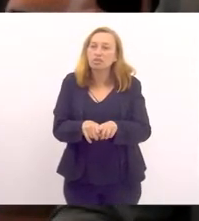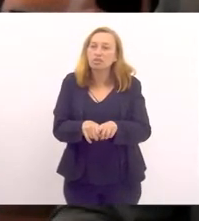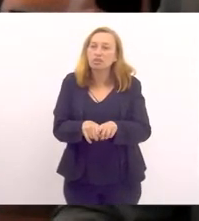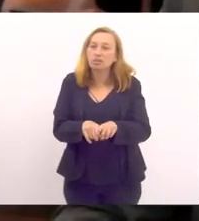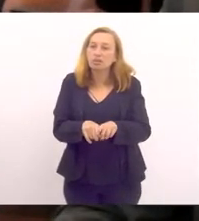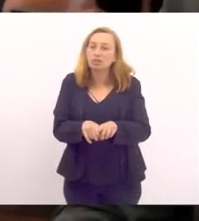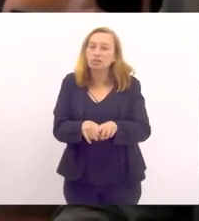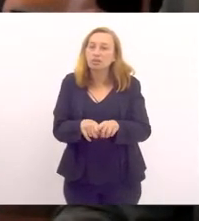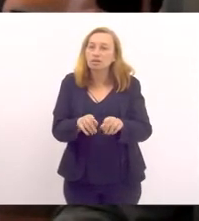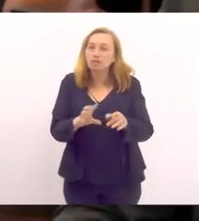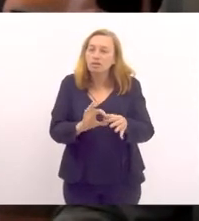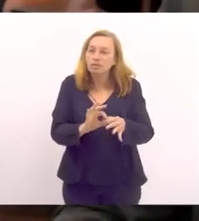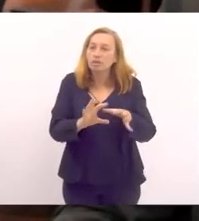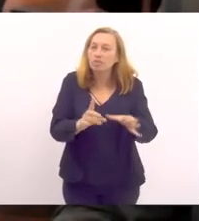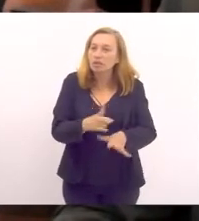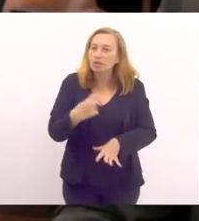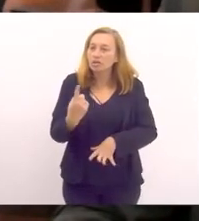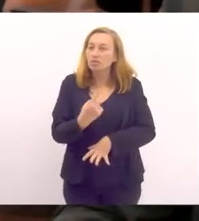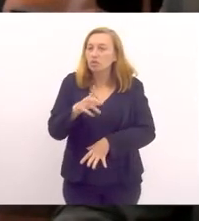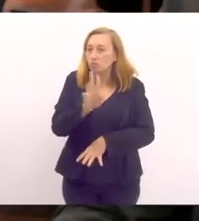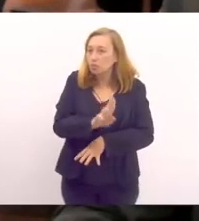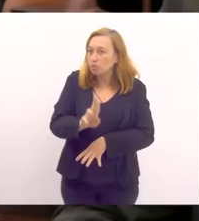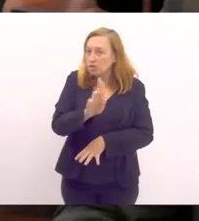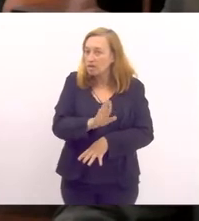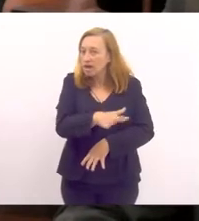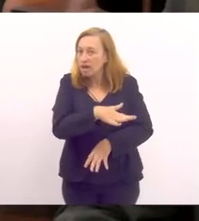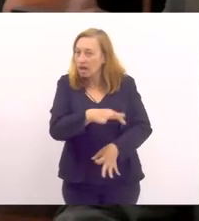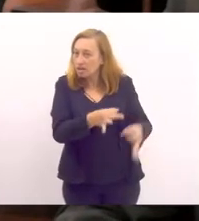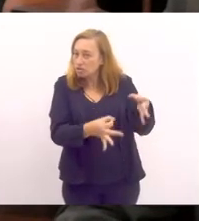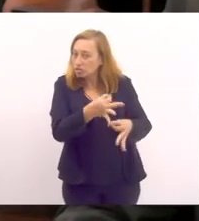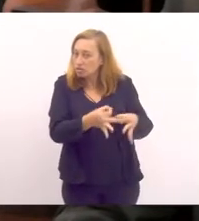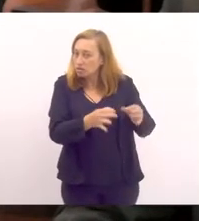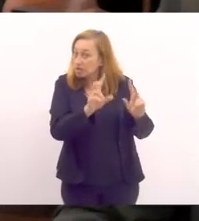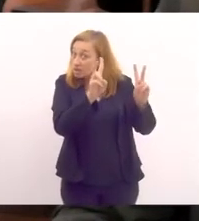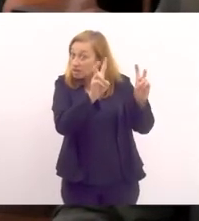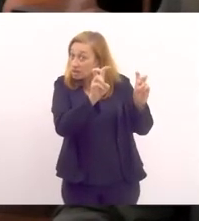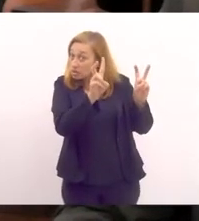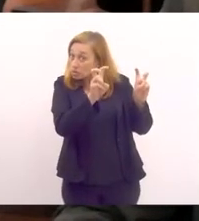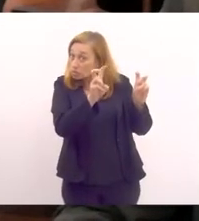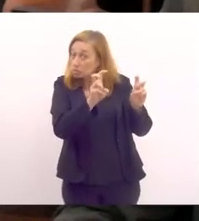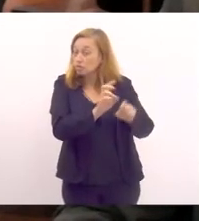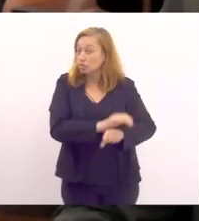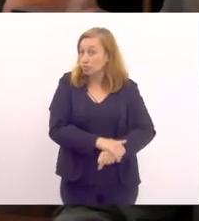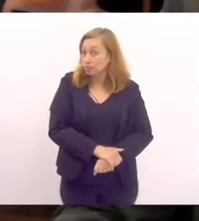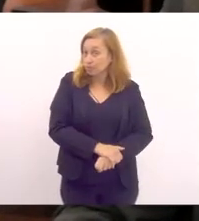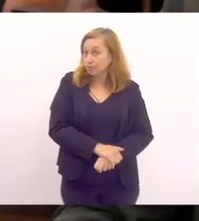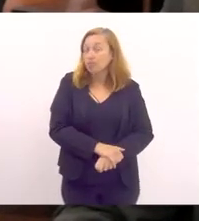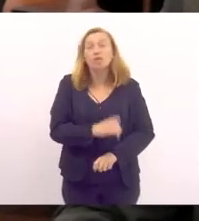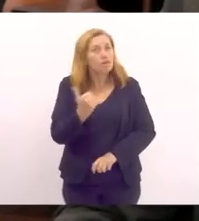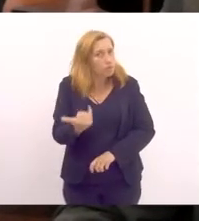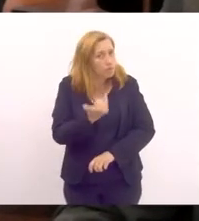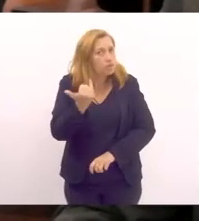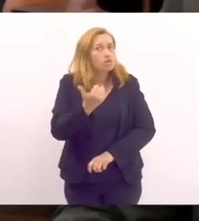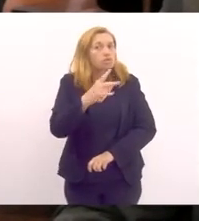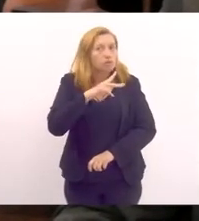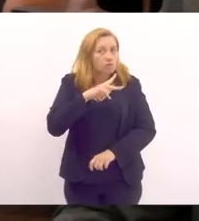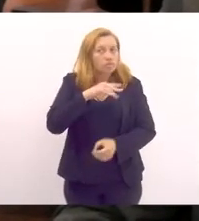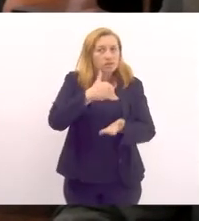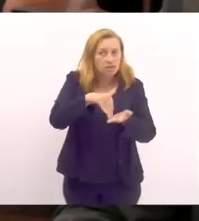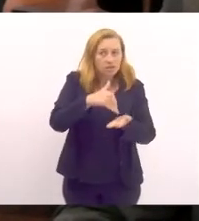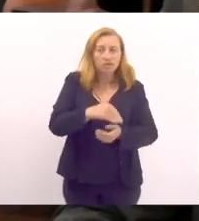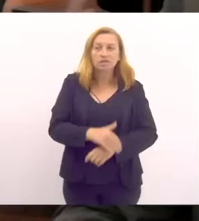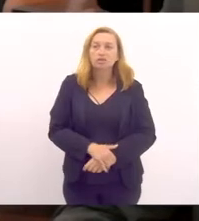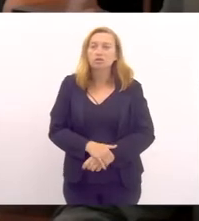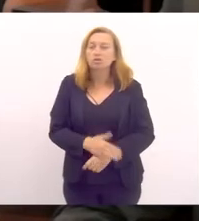nos permita usar o seu departamento jurídico para essas questões, que elas são importantes para a própria secretaria.